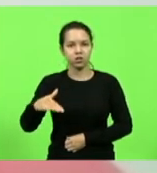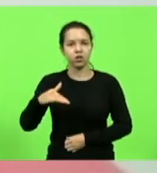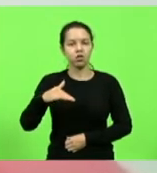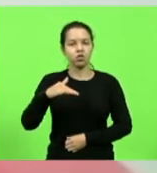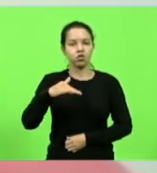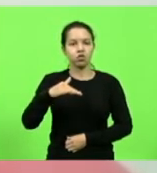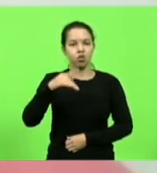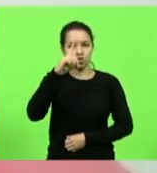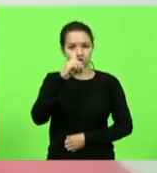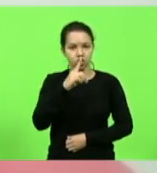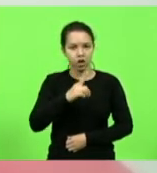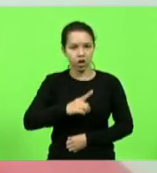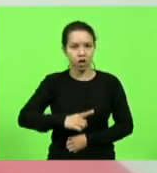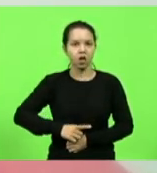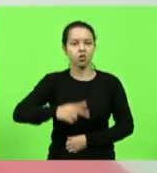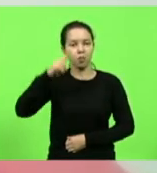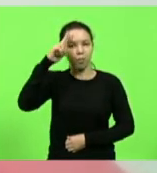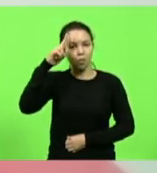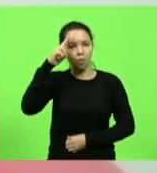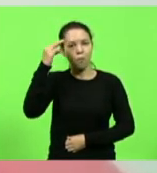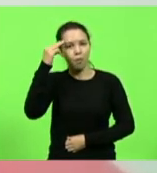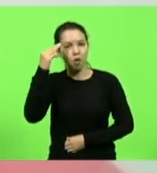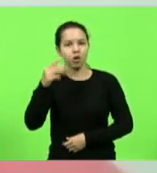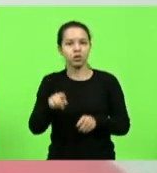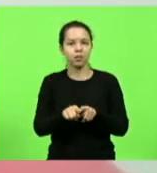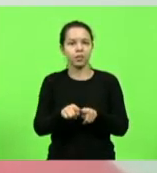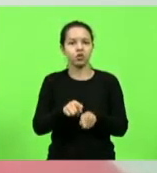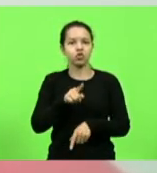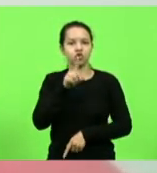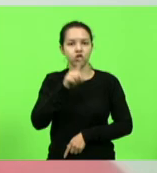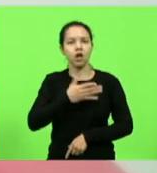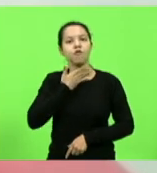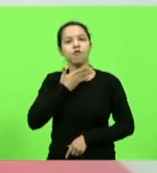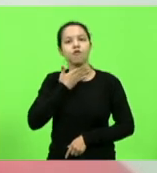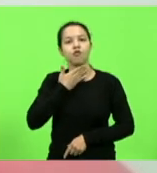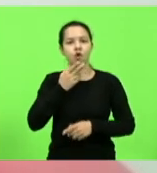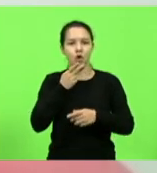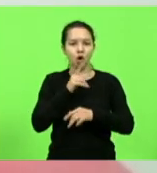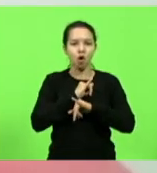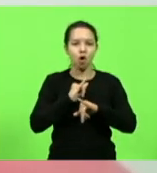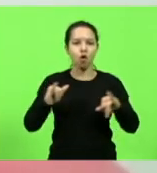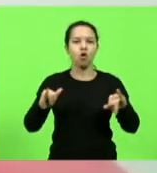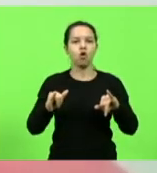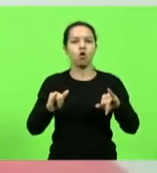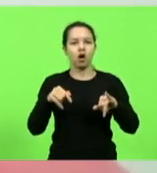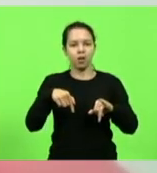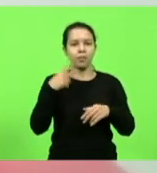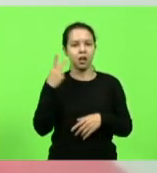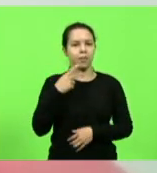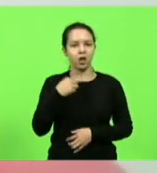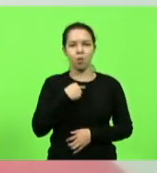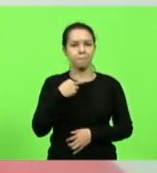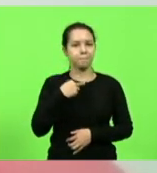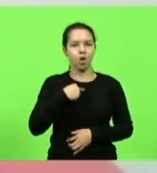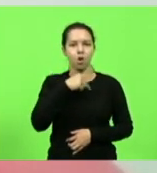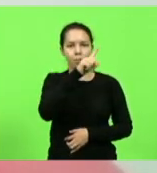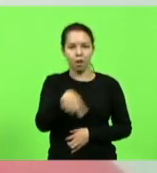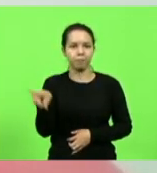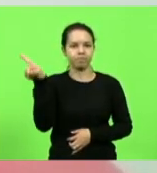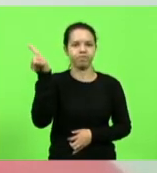têm direito à voz. E este parlamento não pode negar, censurar o direito da